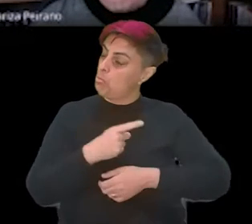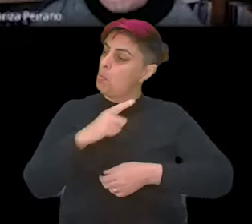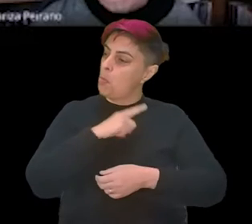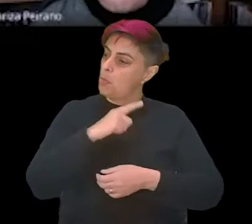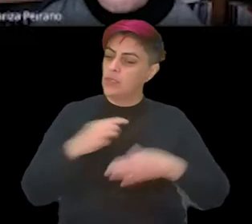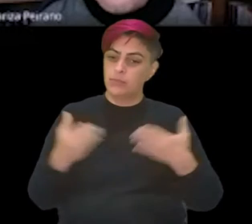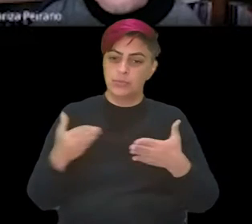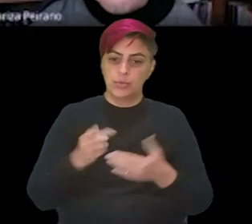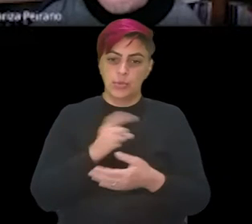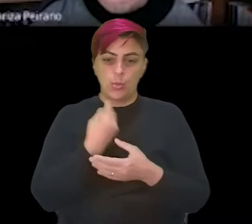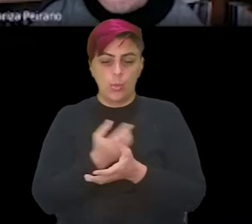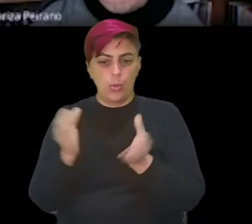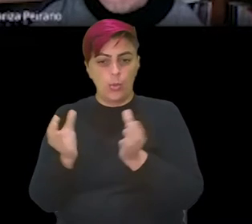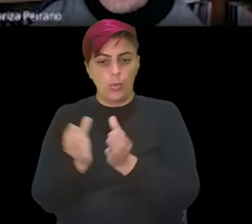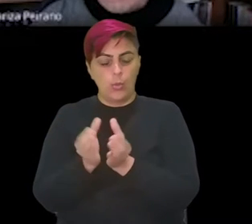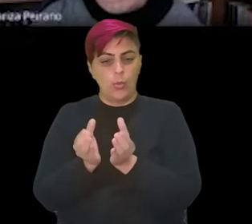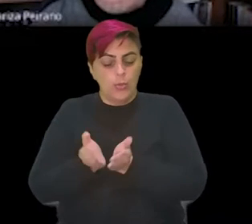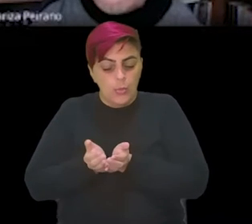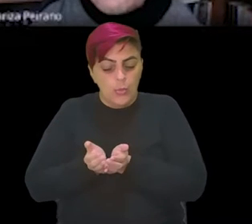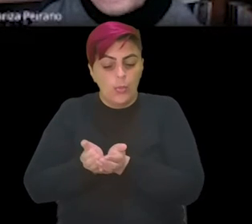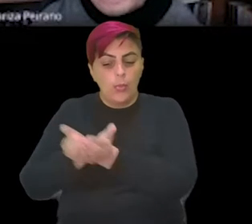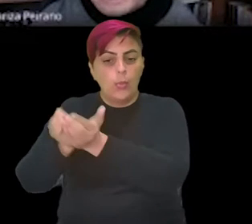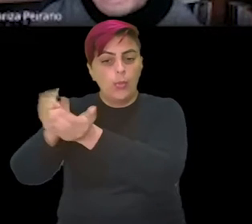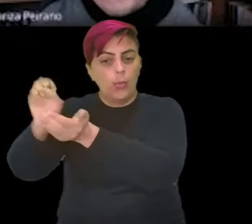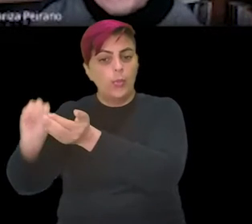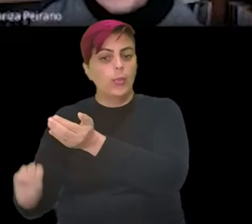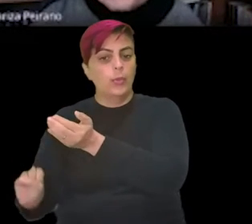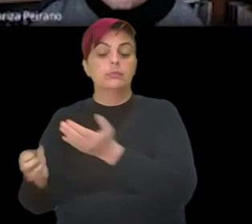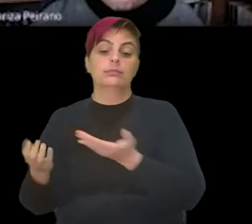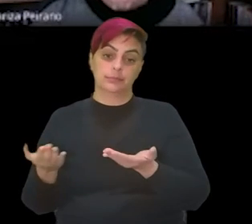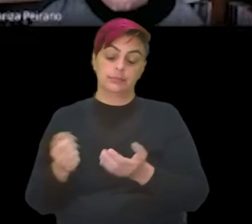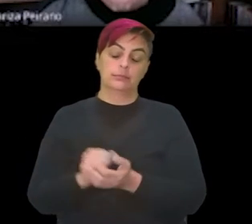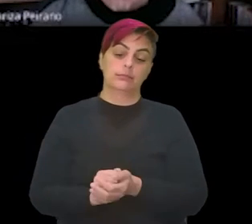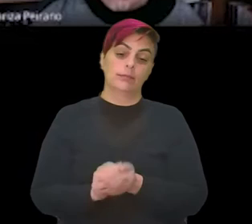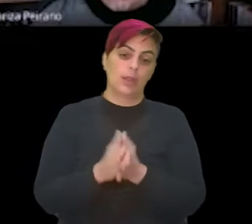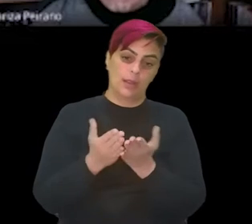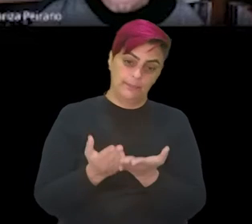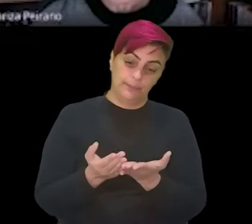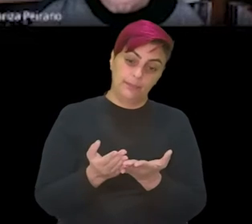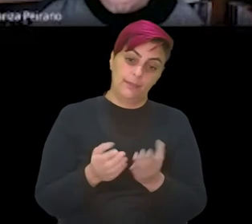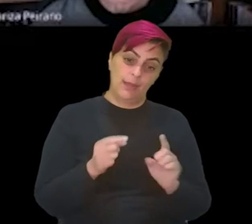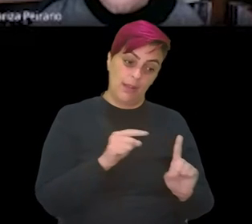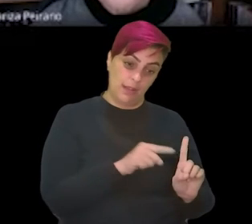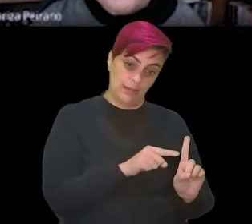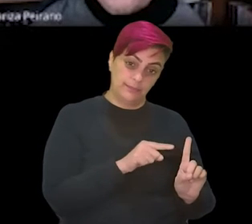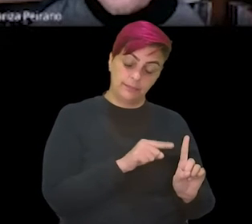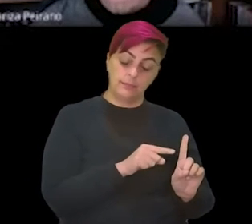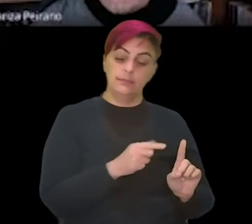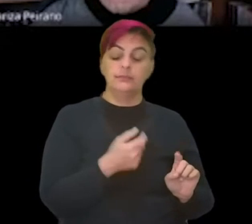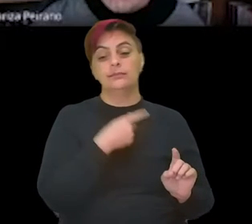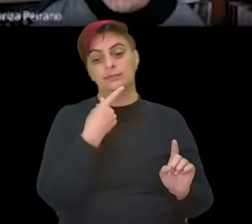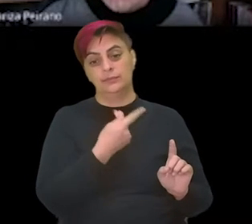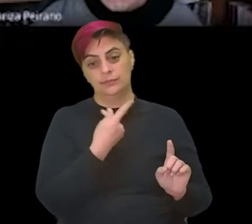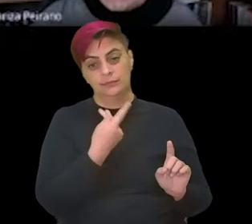frota de Sinaqueta, que se move em direção do sul. Malinowski confessa que o pidgin,